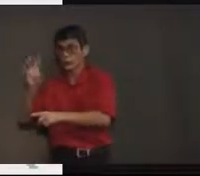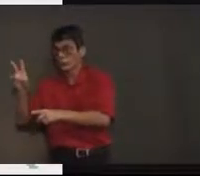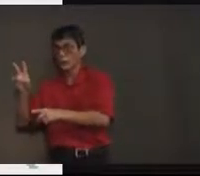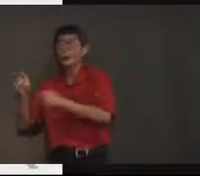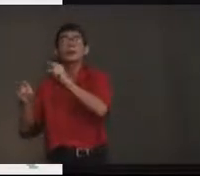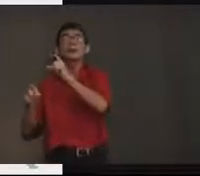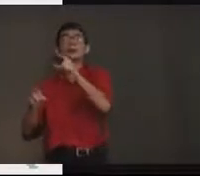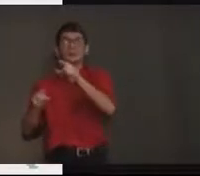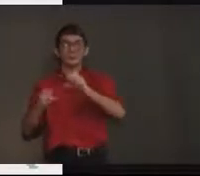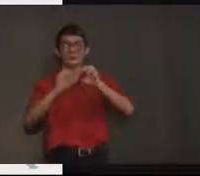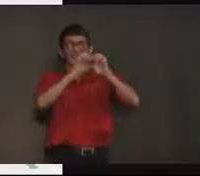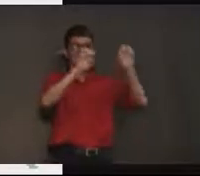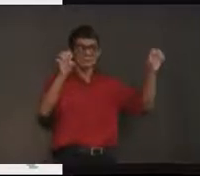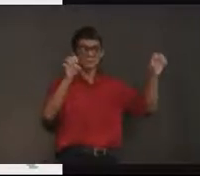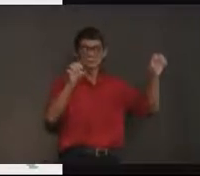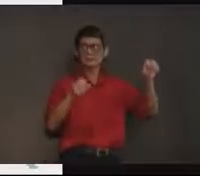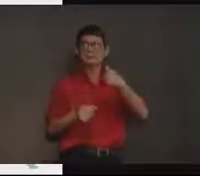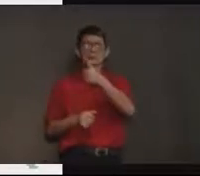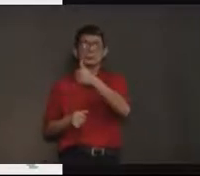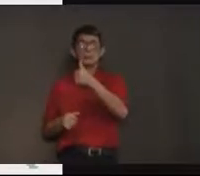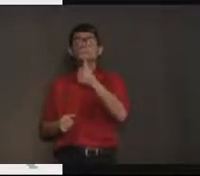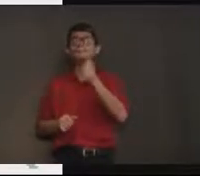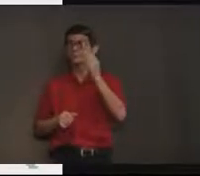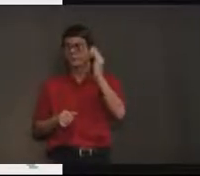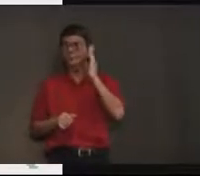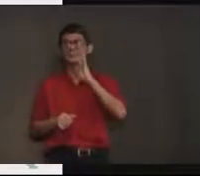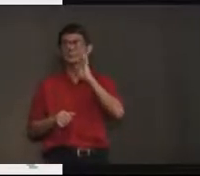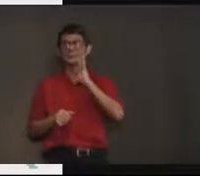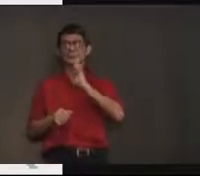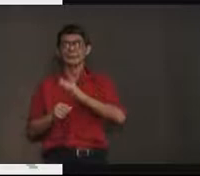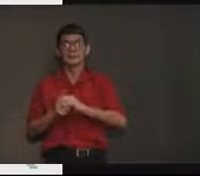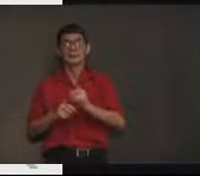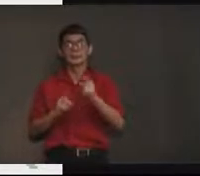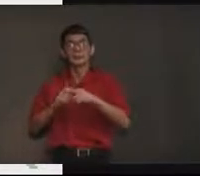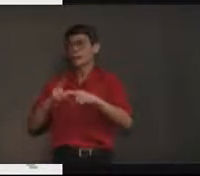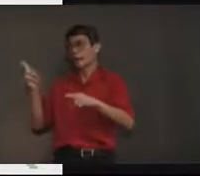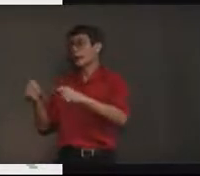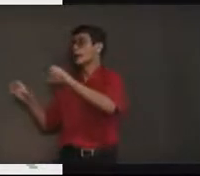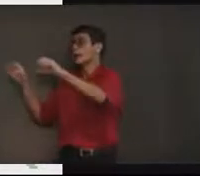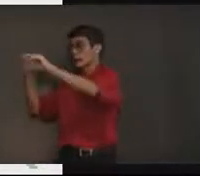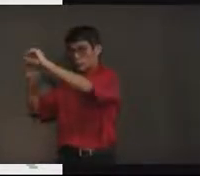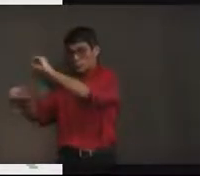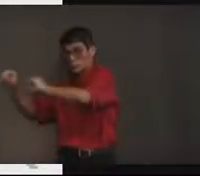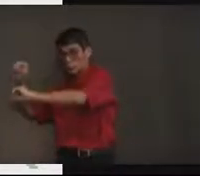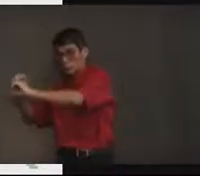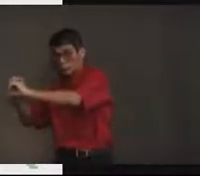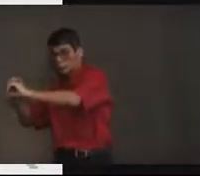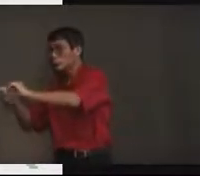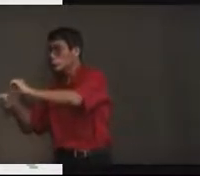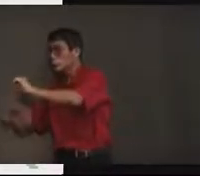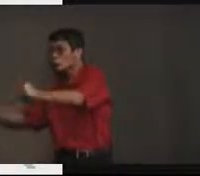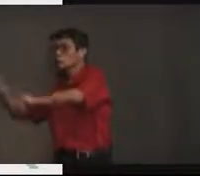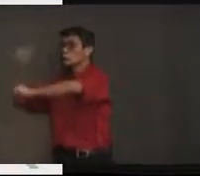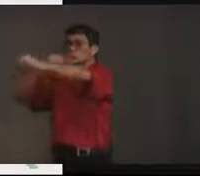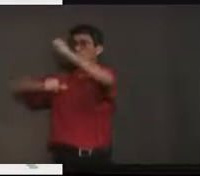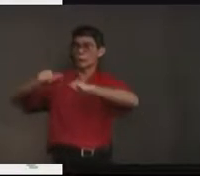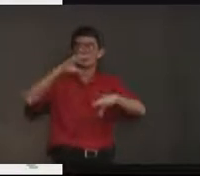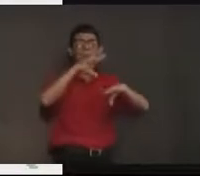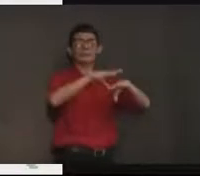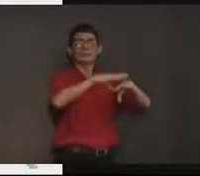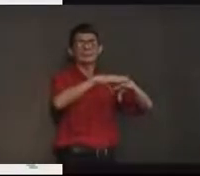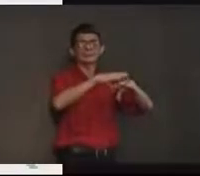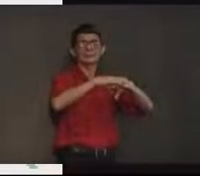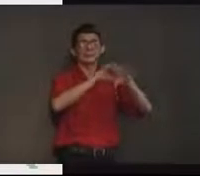equação então eu acho isso muito bacana porque é laboratório Oi gente né Tá vendo na hora que resolver o